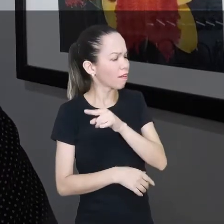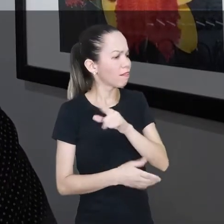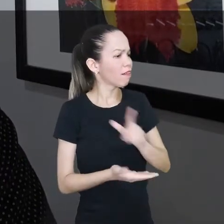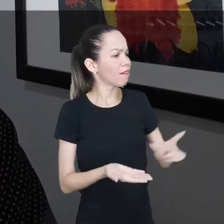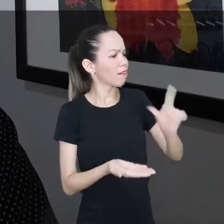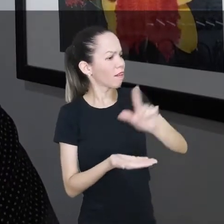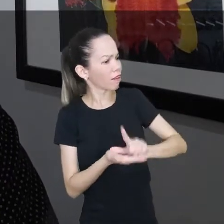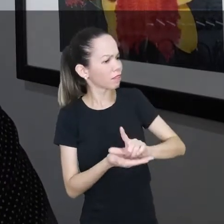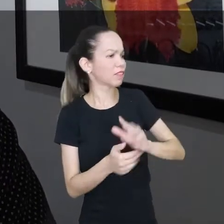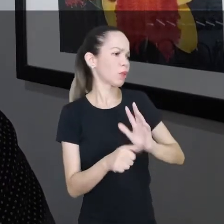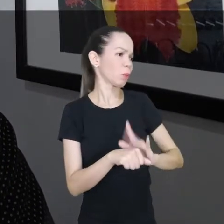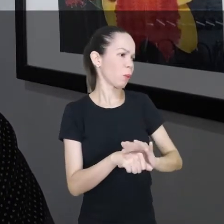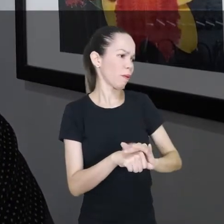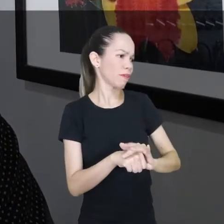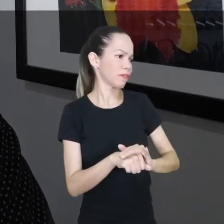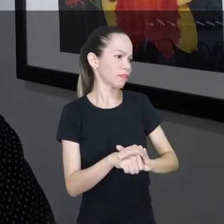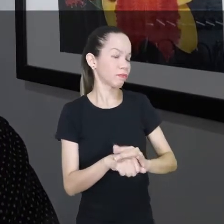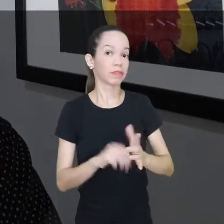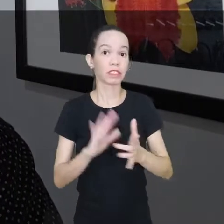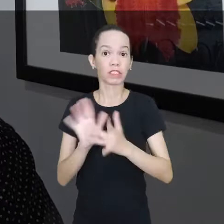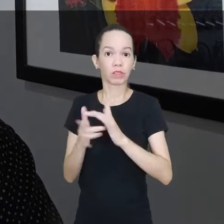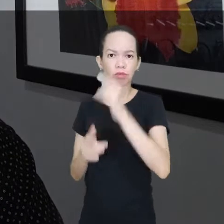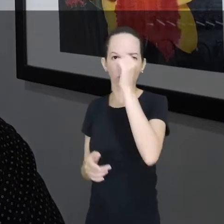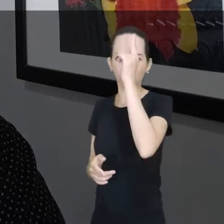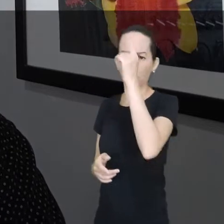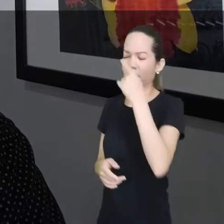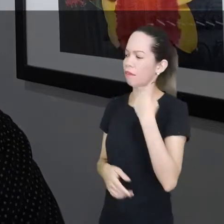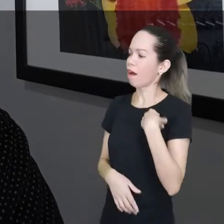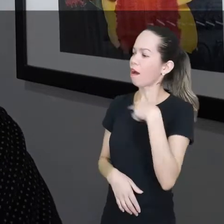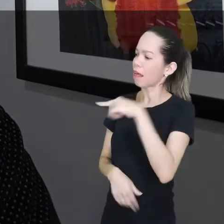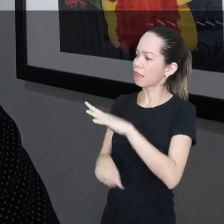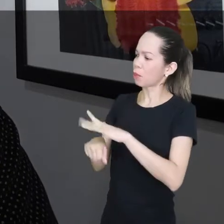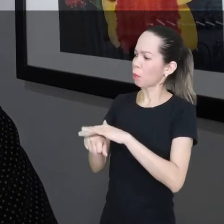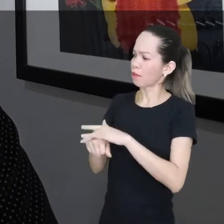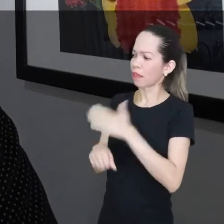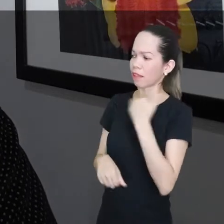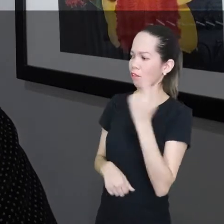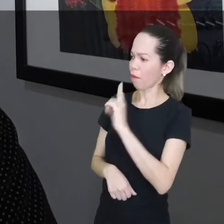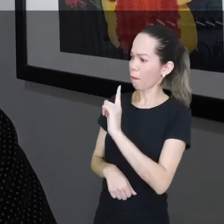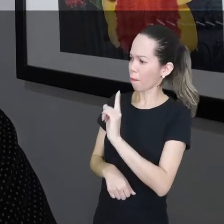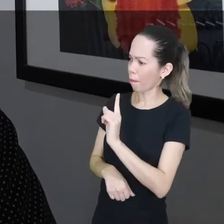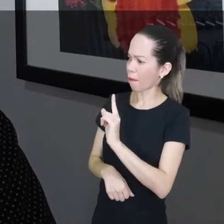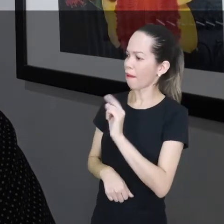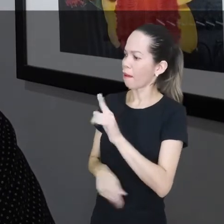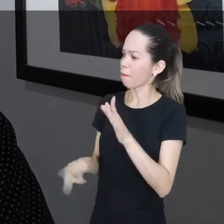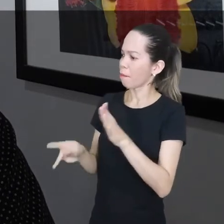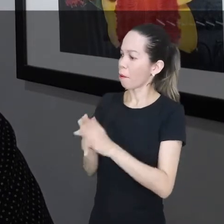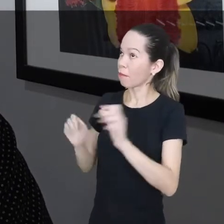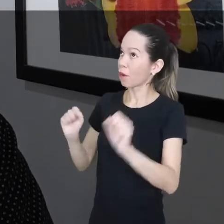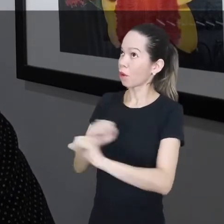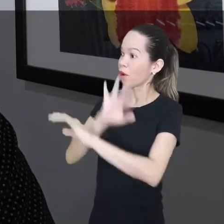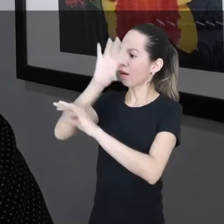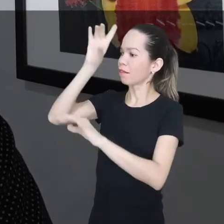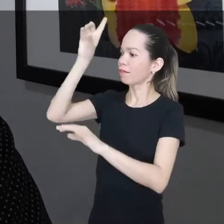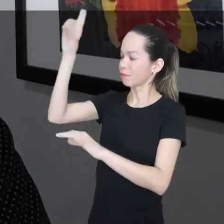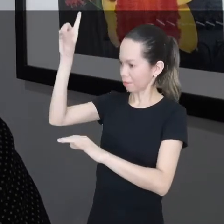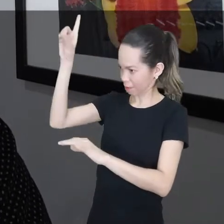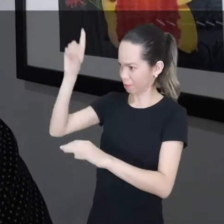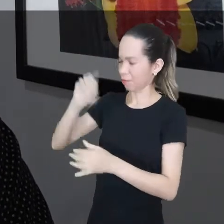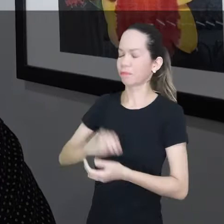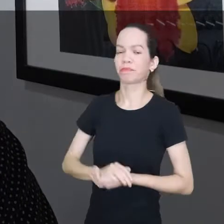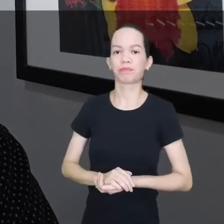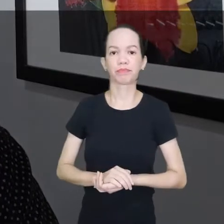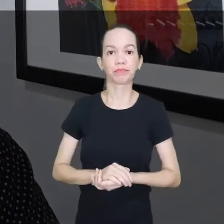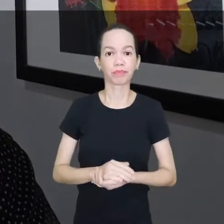essa doença não acabará em morte, é para a glória de Deus, para que o Filho de Deus seja glorificado por meio